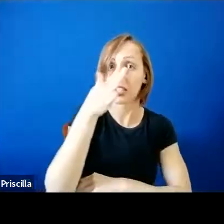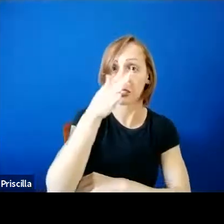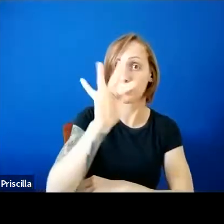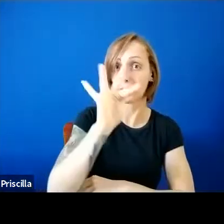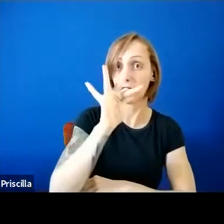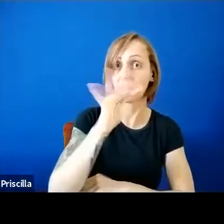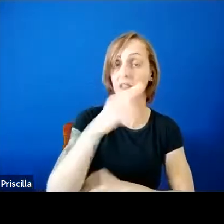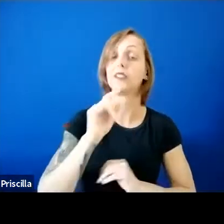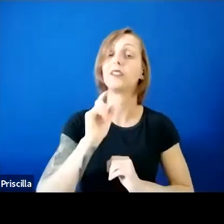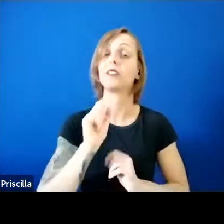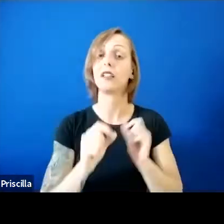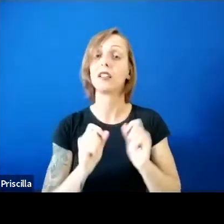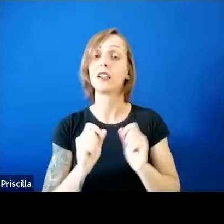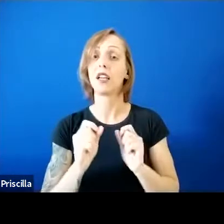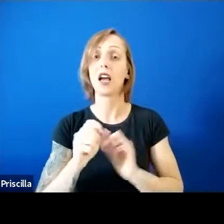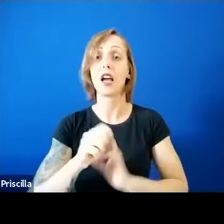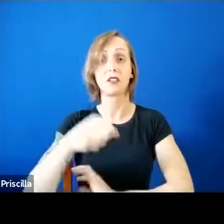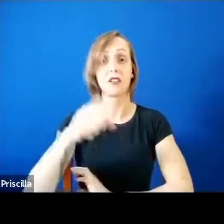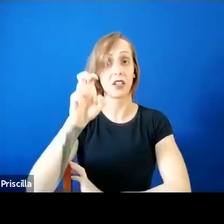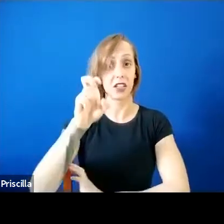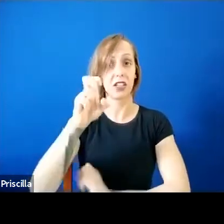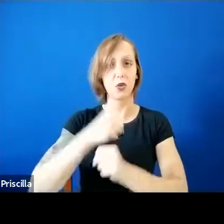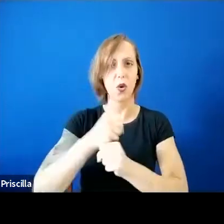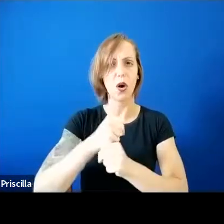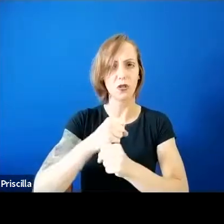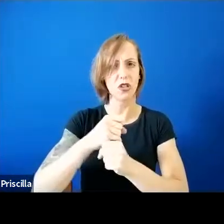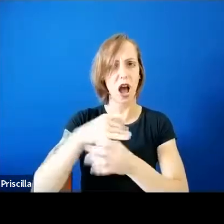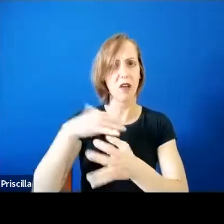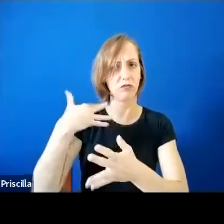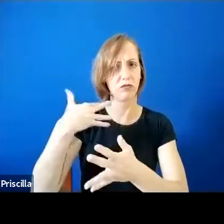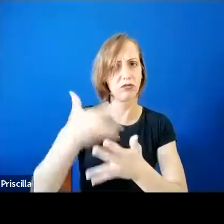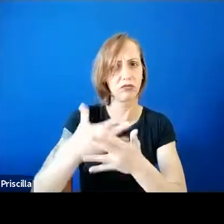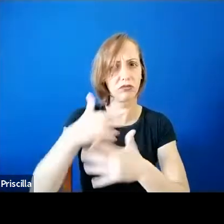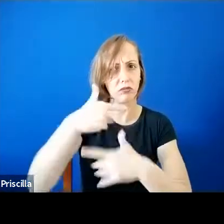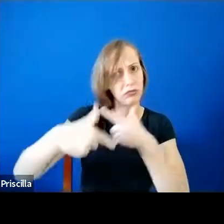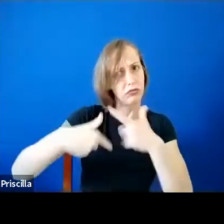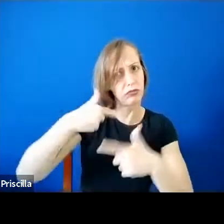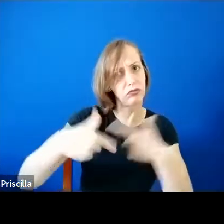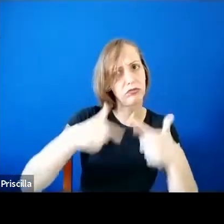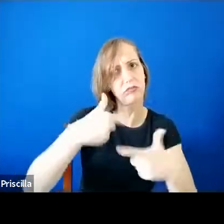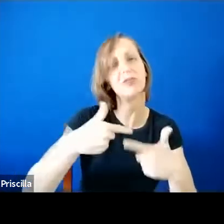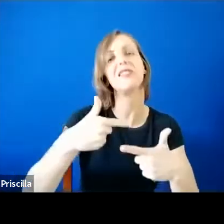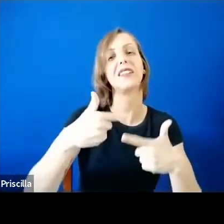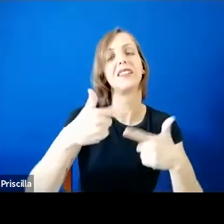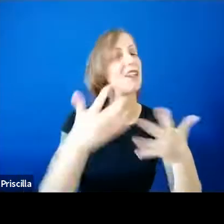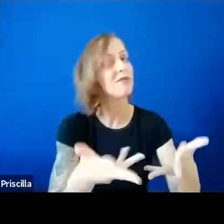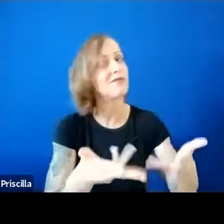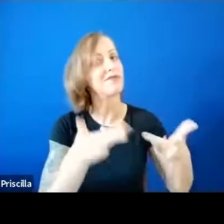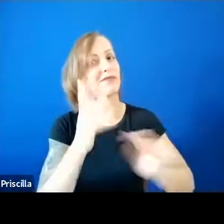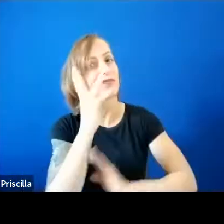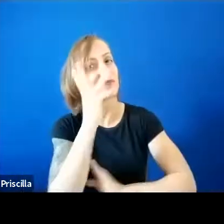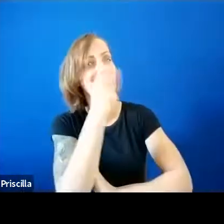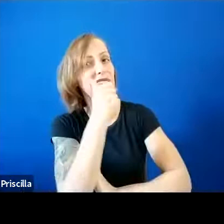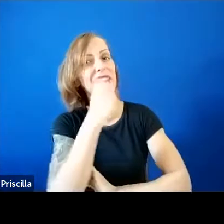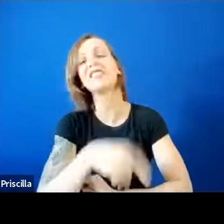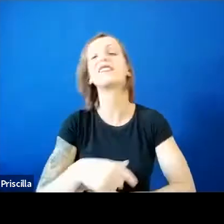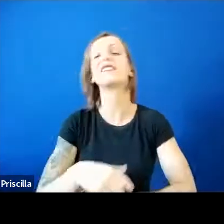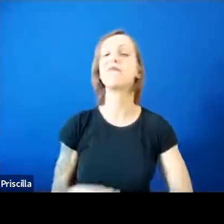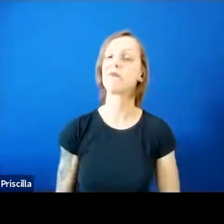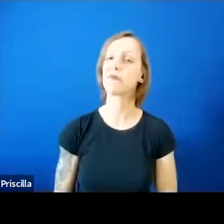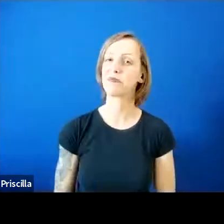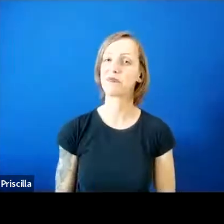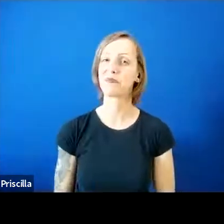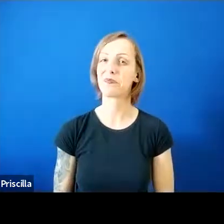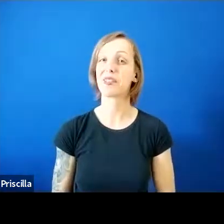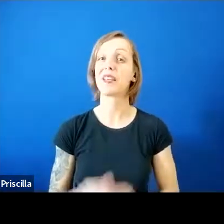está entrando no 9º ano já de trabalho, né? Trabalho belíssimo, e que originariamente ele começou como um